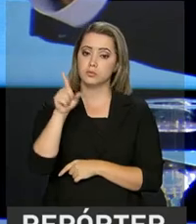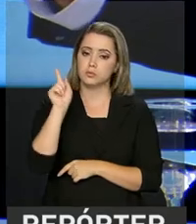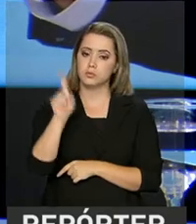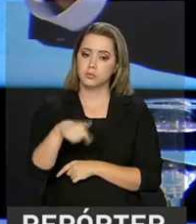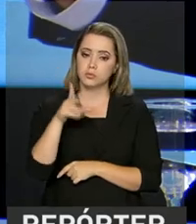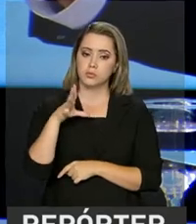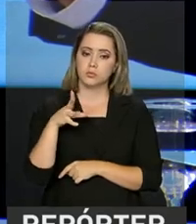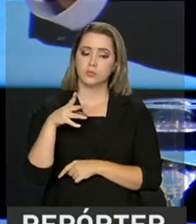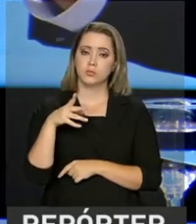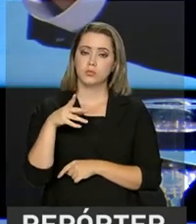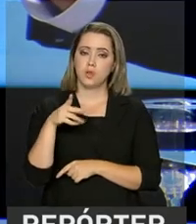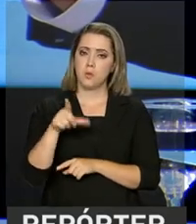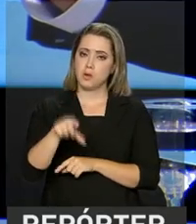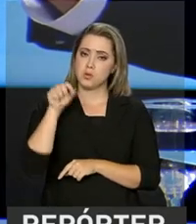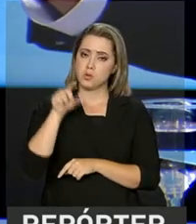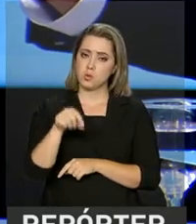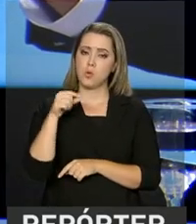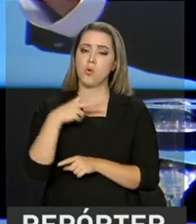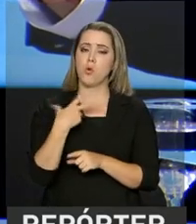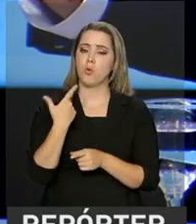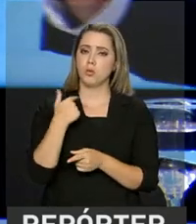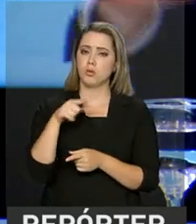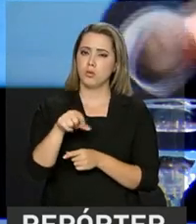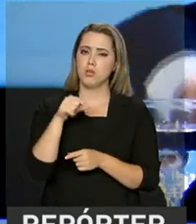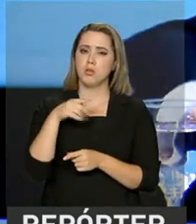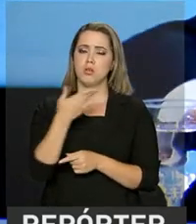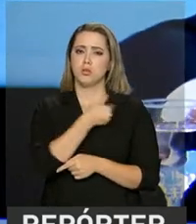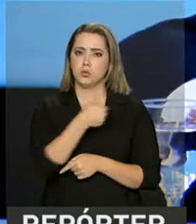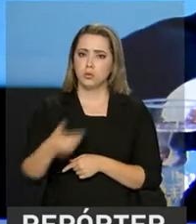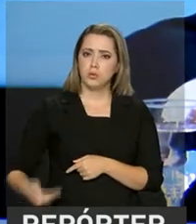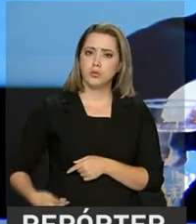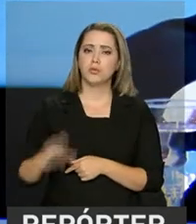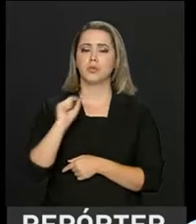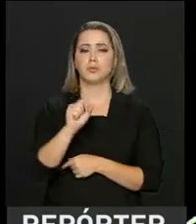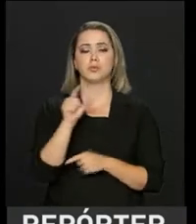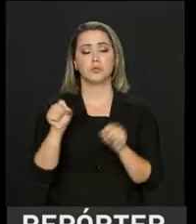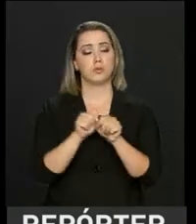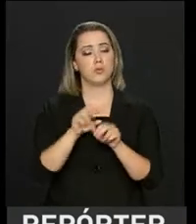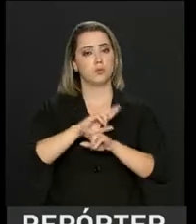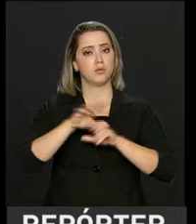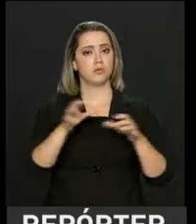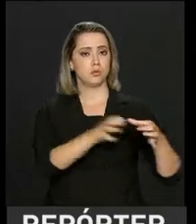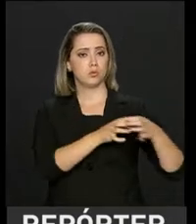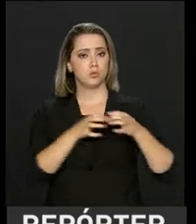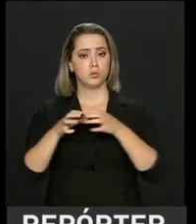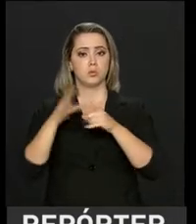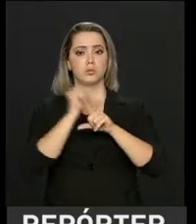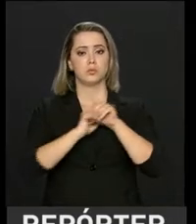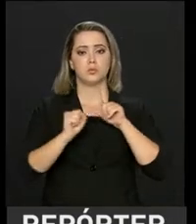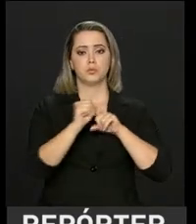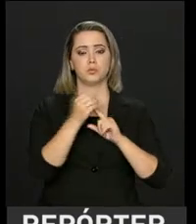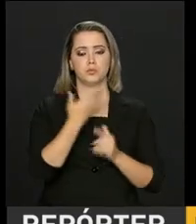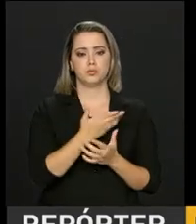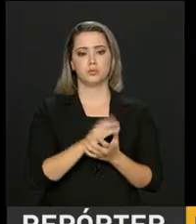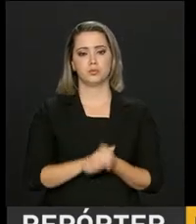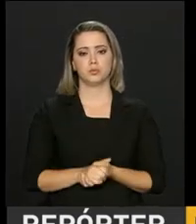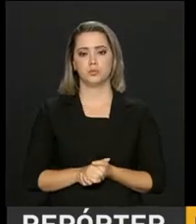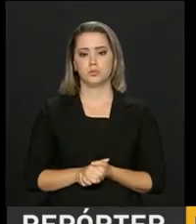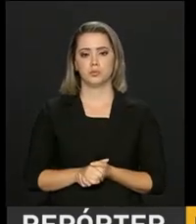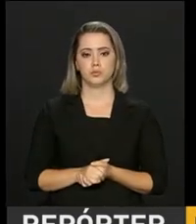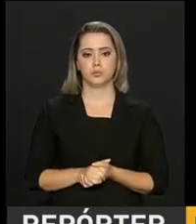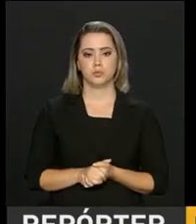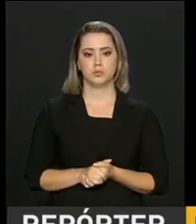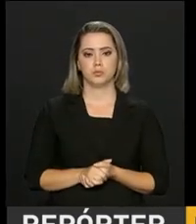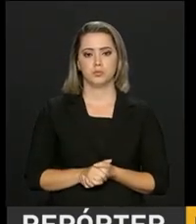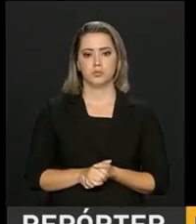para a tomada de decisões em diferentes esferas da sociedade o que aconteceu mas divulgando a informação correta